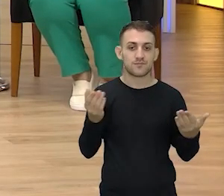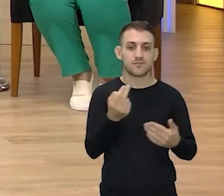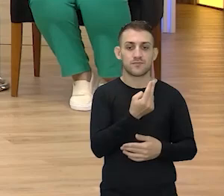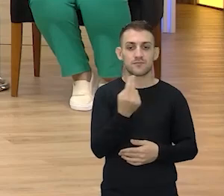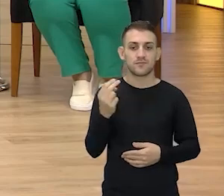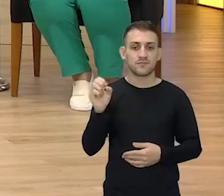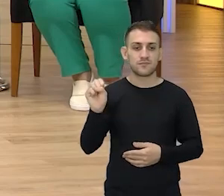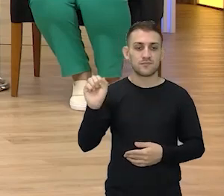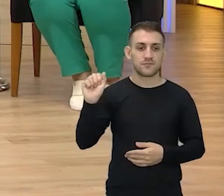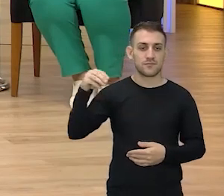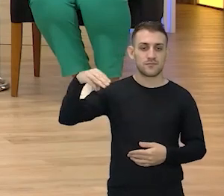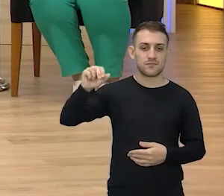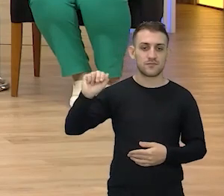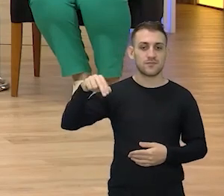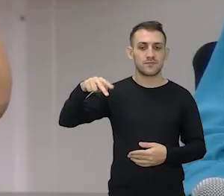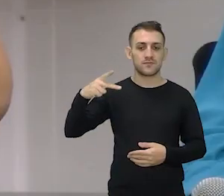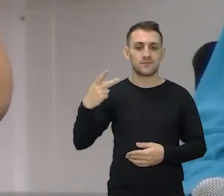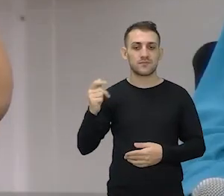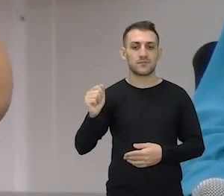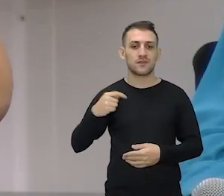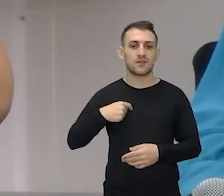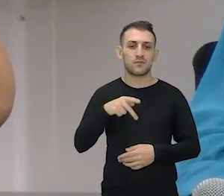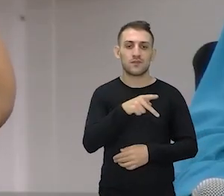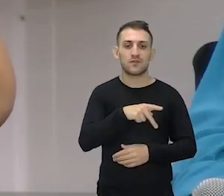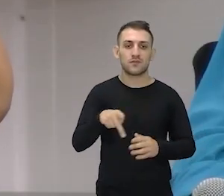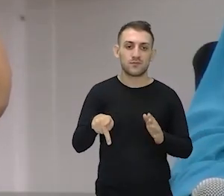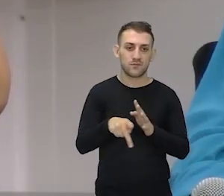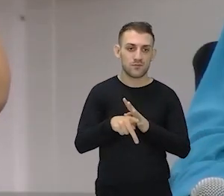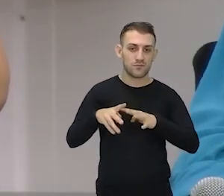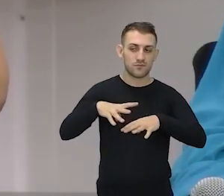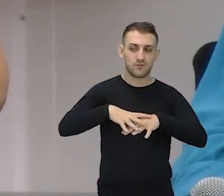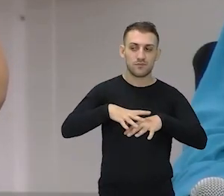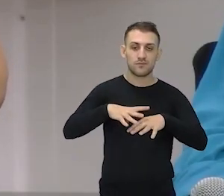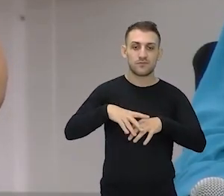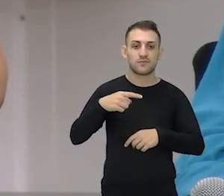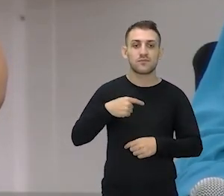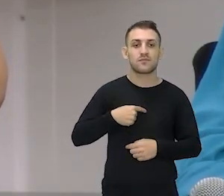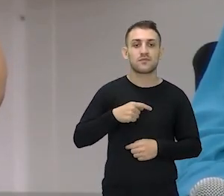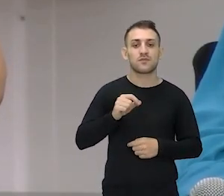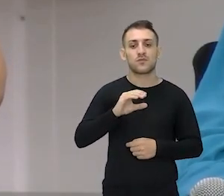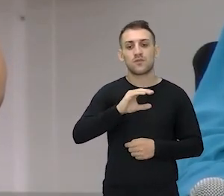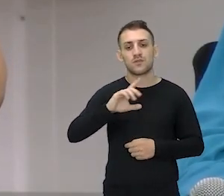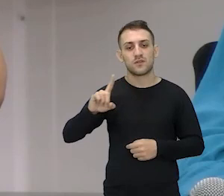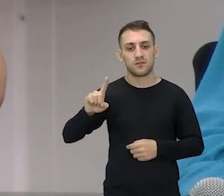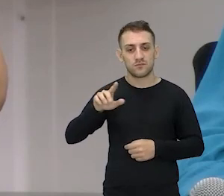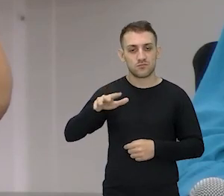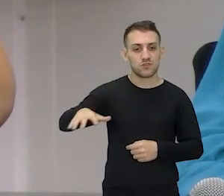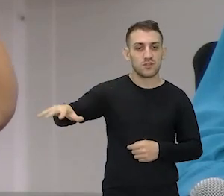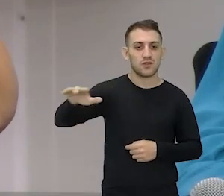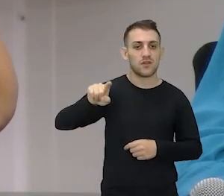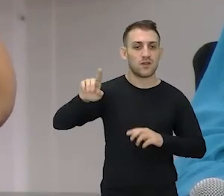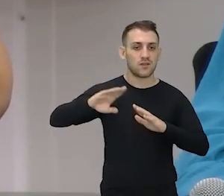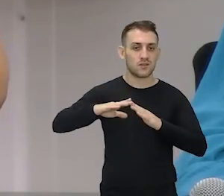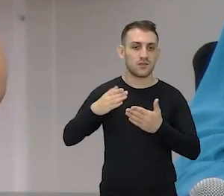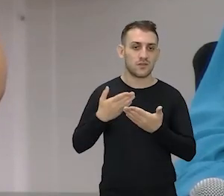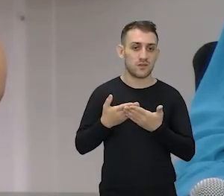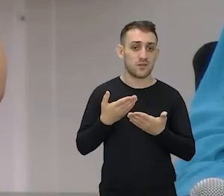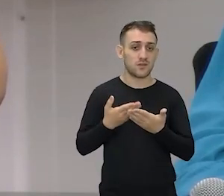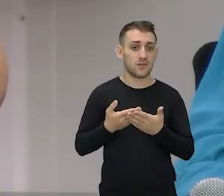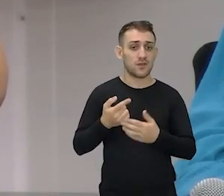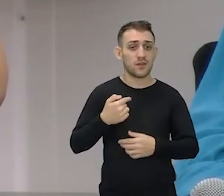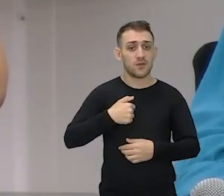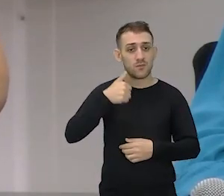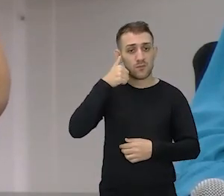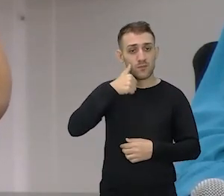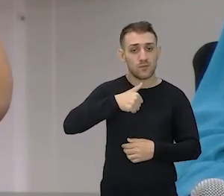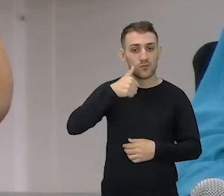é Samanta, eu sou professora de matemática, estou como coordenadora geral da minha escola William Amin, sou uma